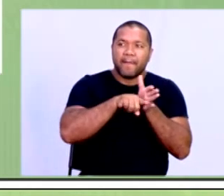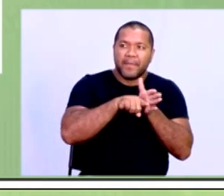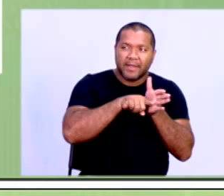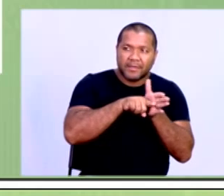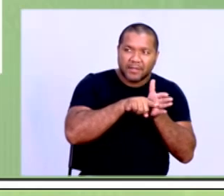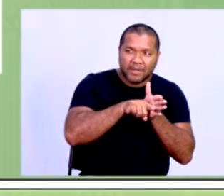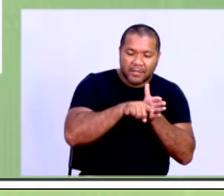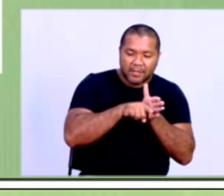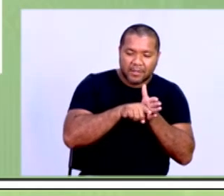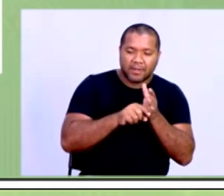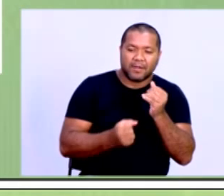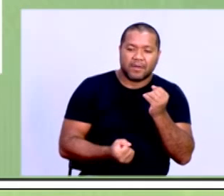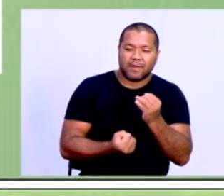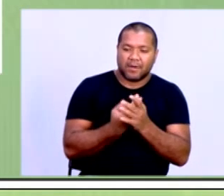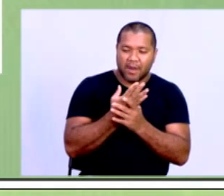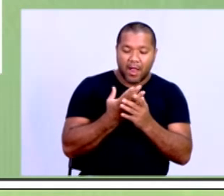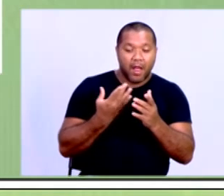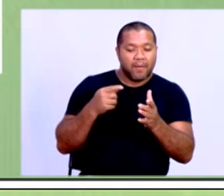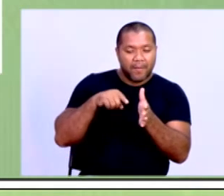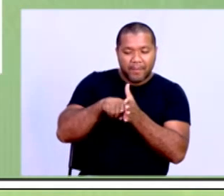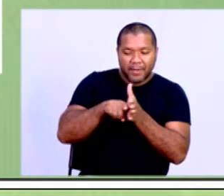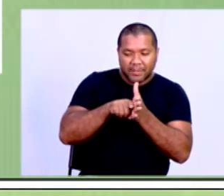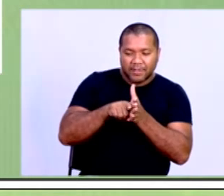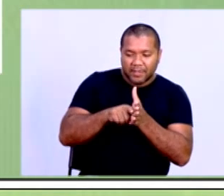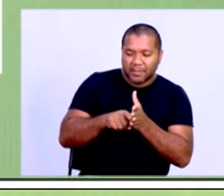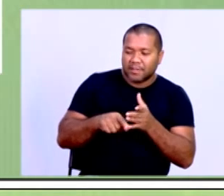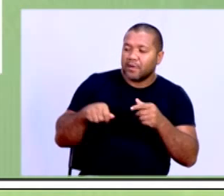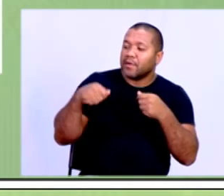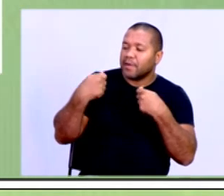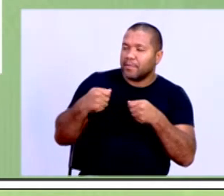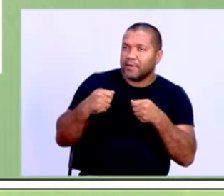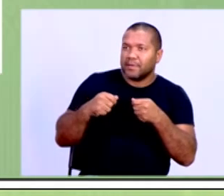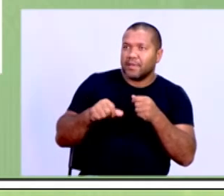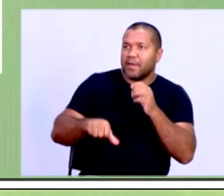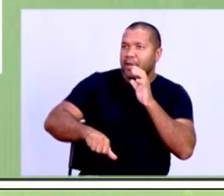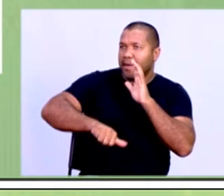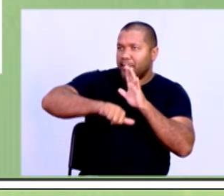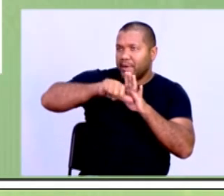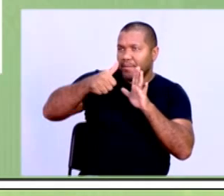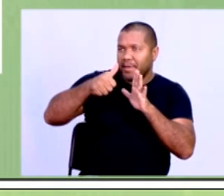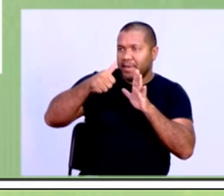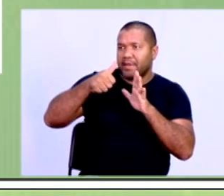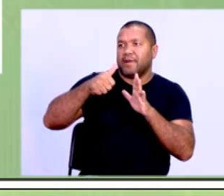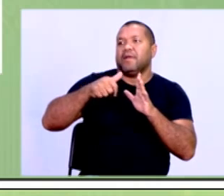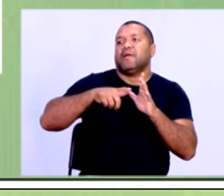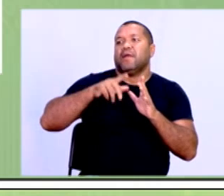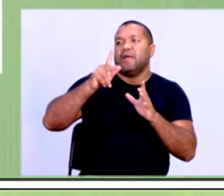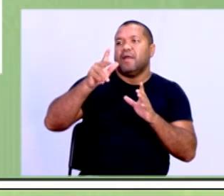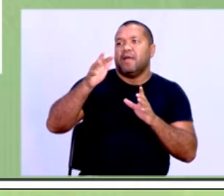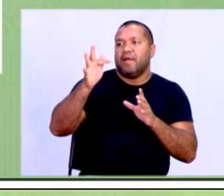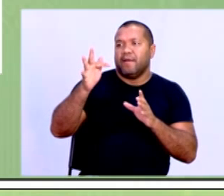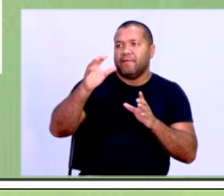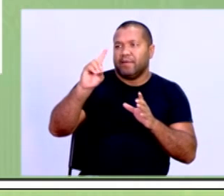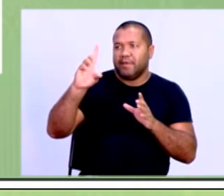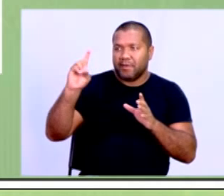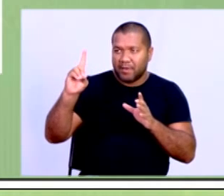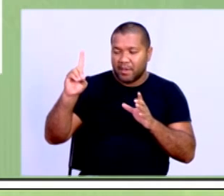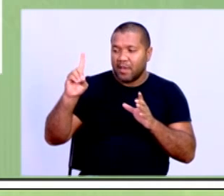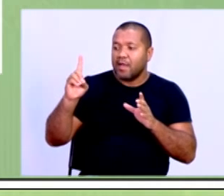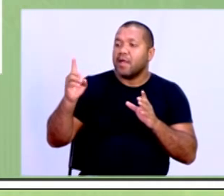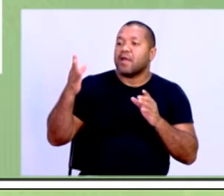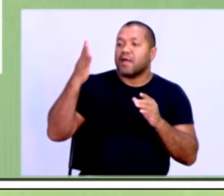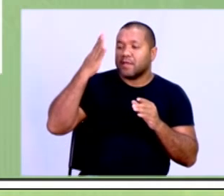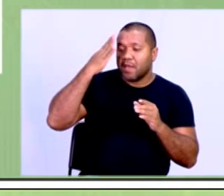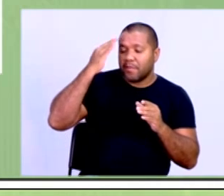criamos as análises, o levantamento de requisitos, a nossa primeira etapa do FDD, que é a concepção e o